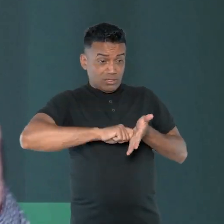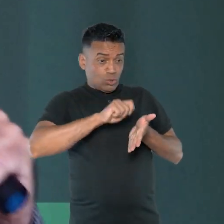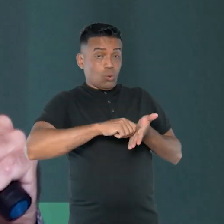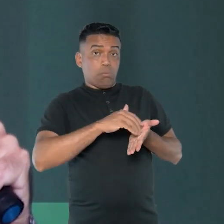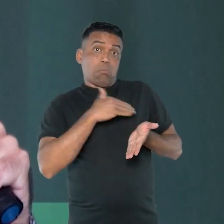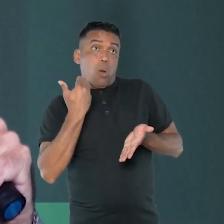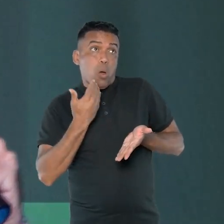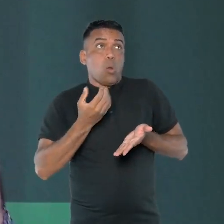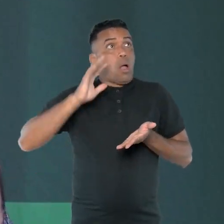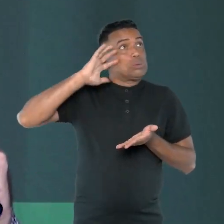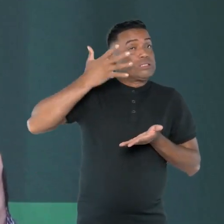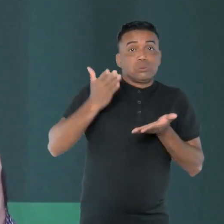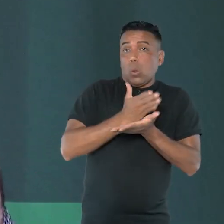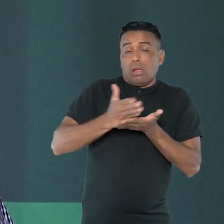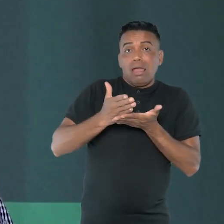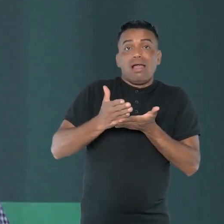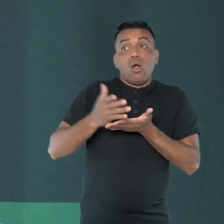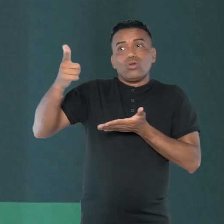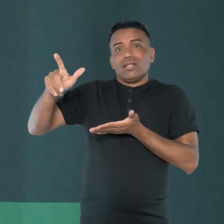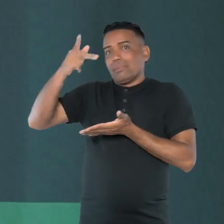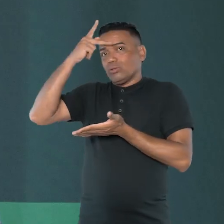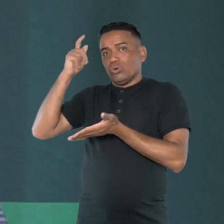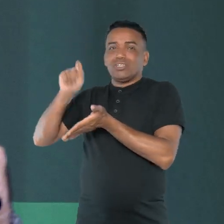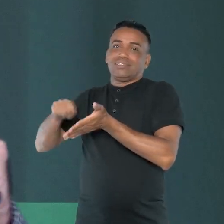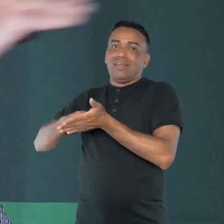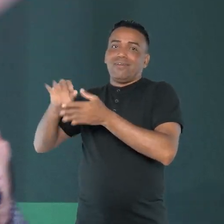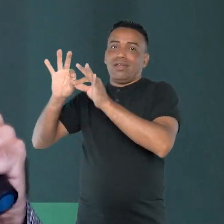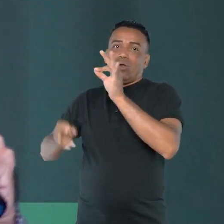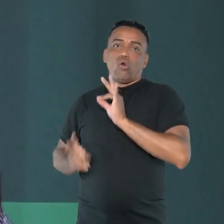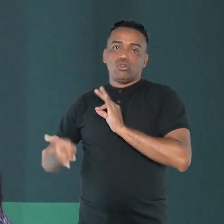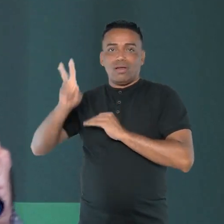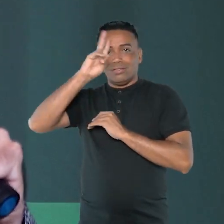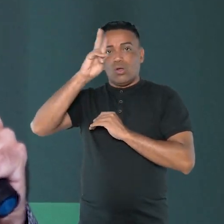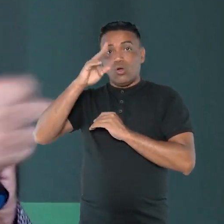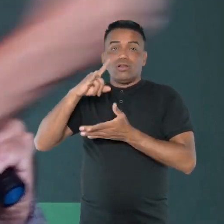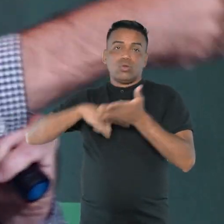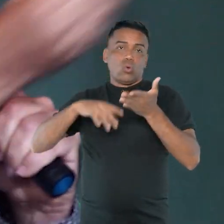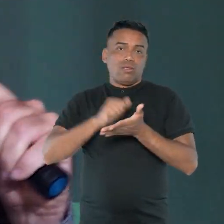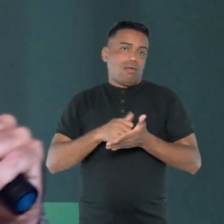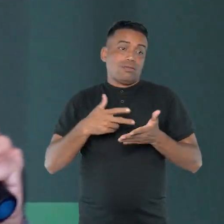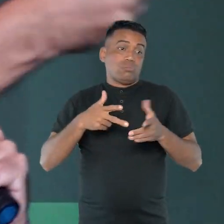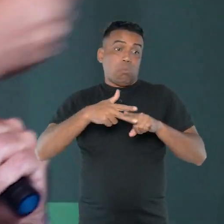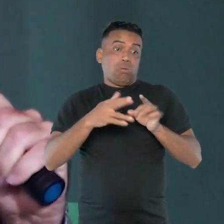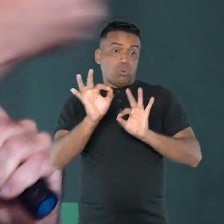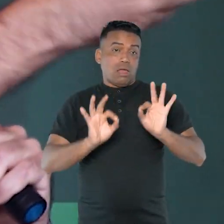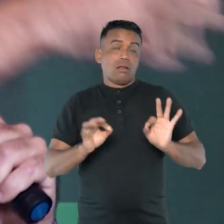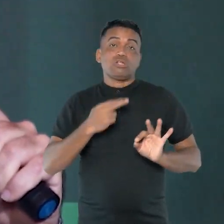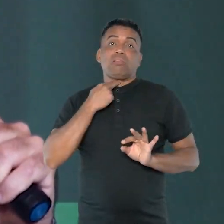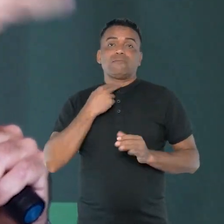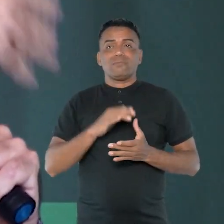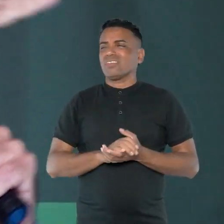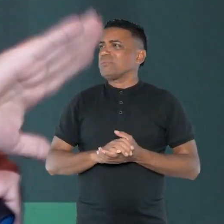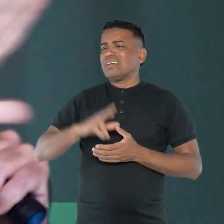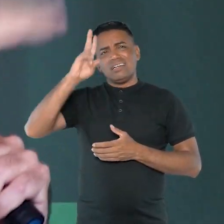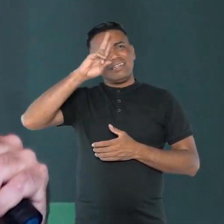poder concluir aquela história. Algumas condições no contrato que ele colocava, ele não podia interferir na história, ele não podia questionar. Mas peraí, mas a história